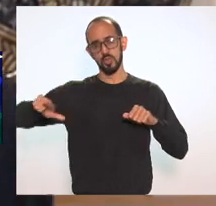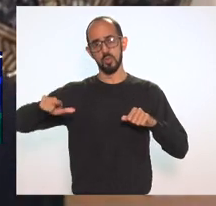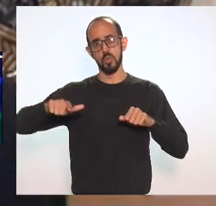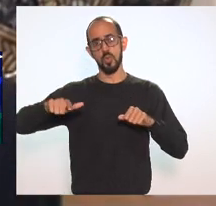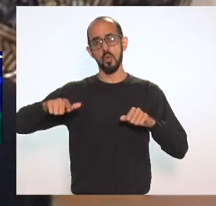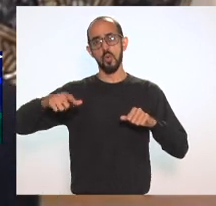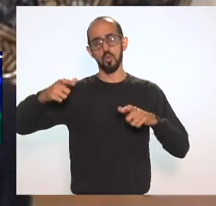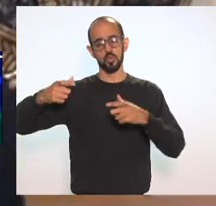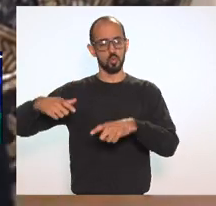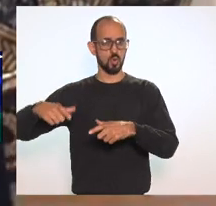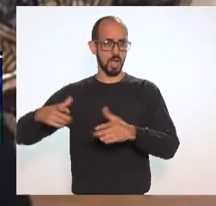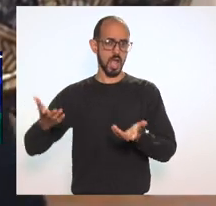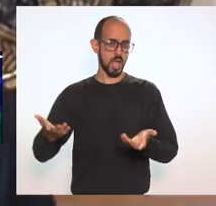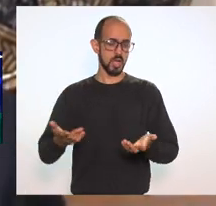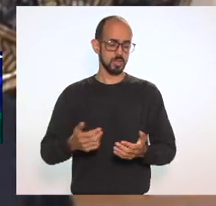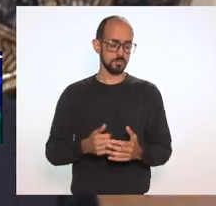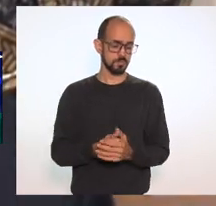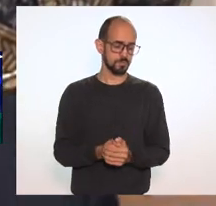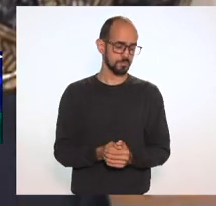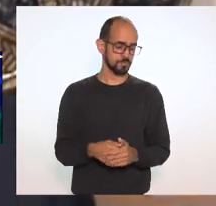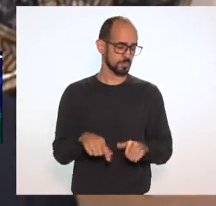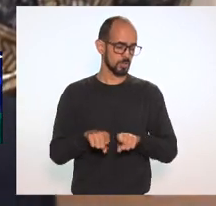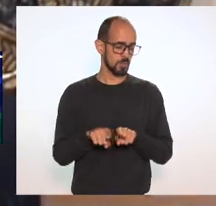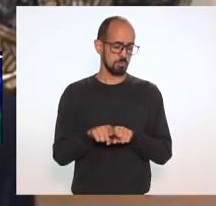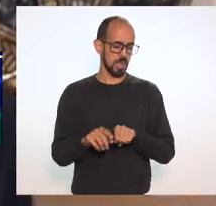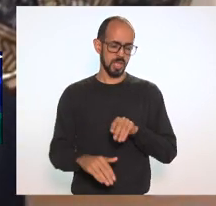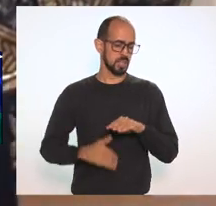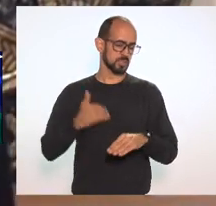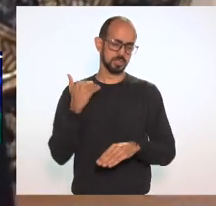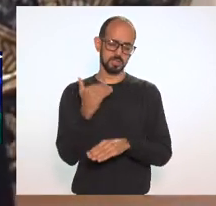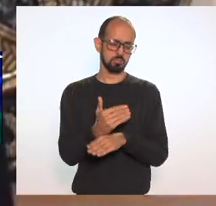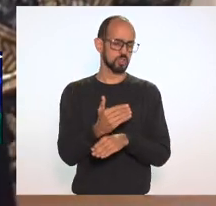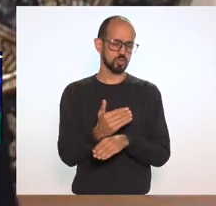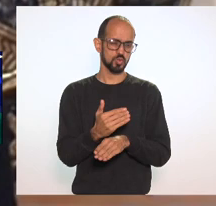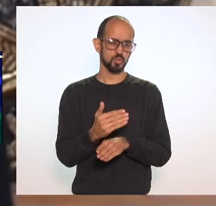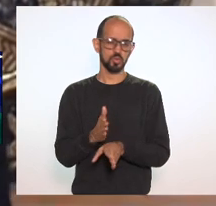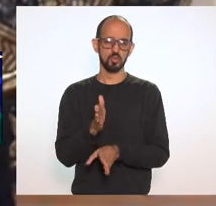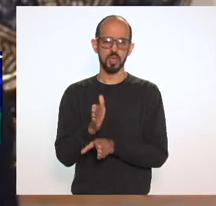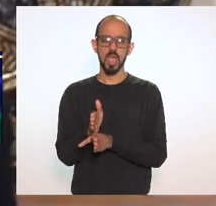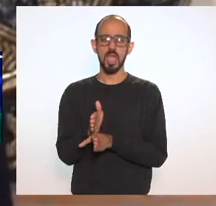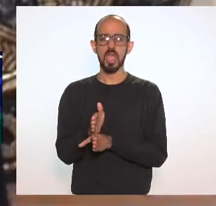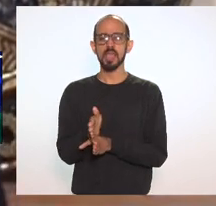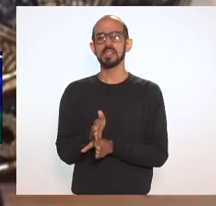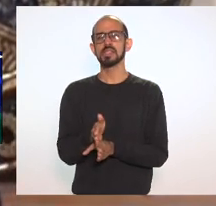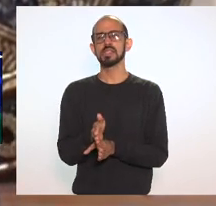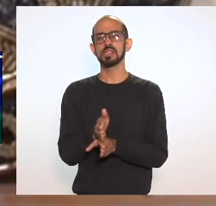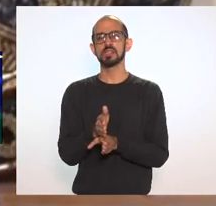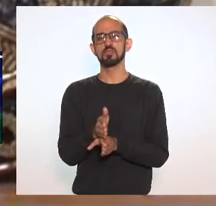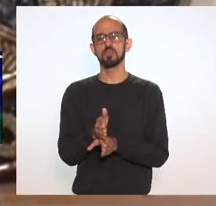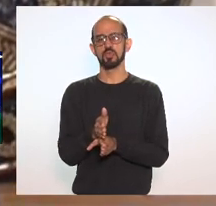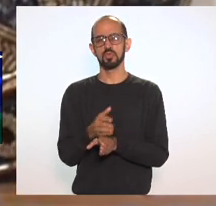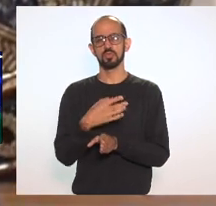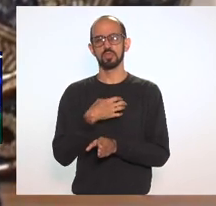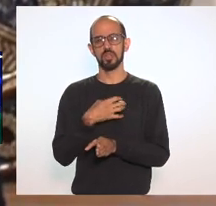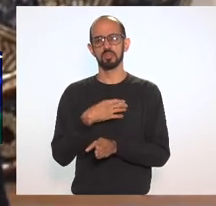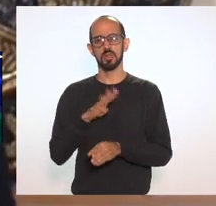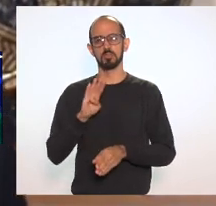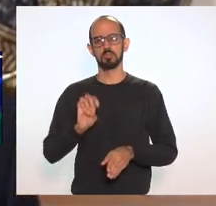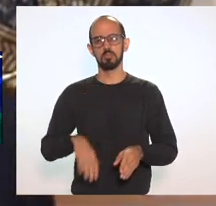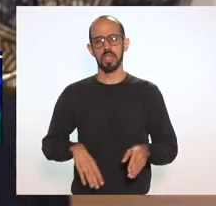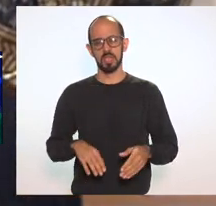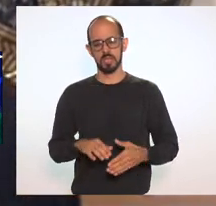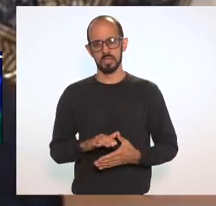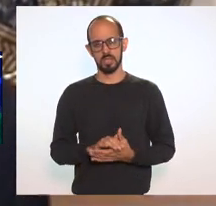E acima de tudo bom senso e equilíbrio bom senso e equilíbrio não vamos jogar a culpa